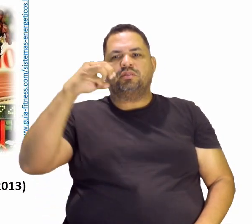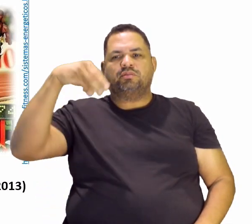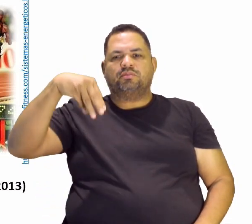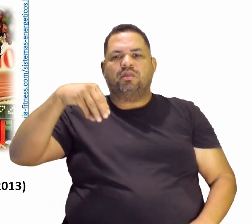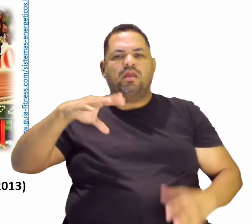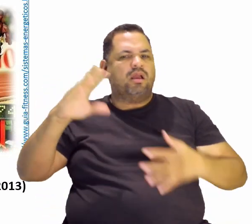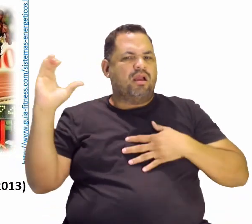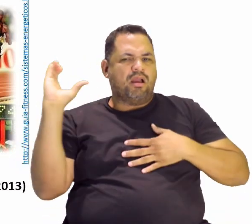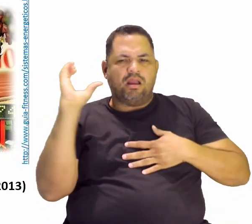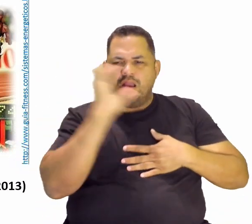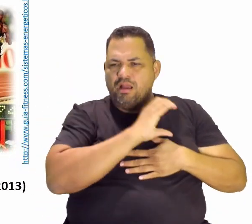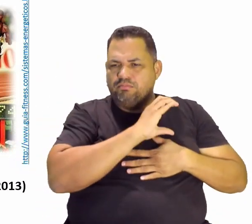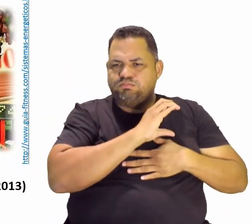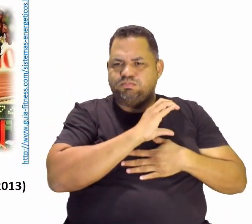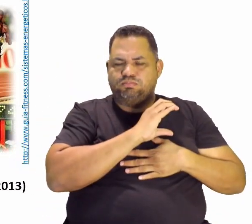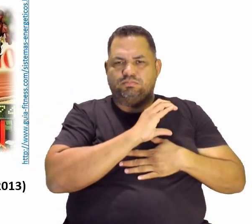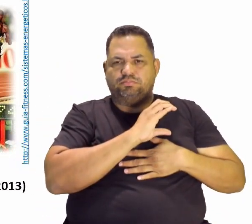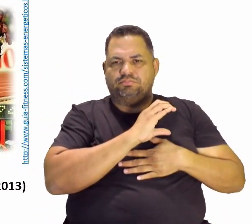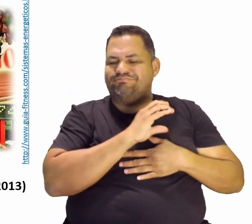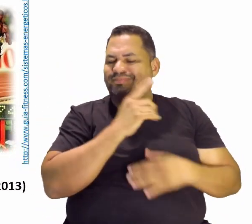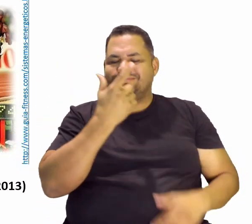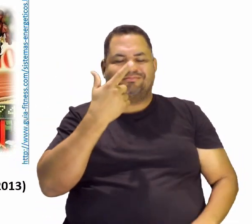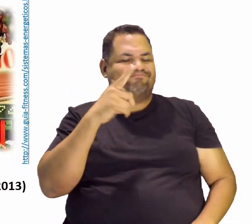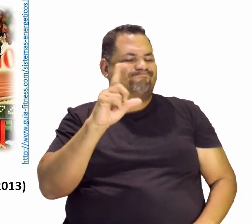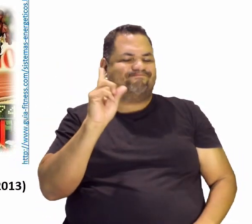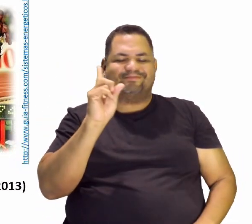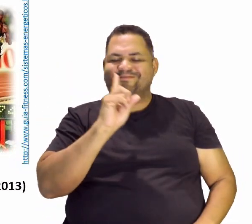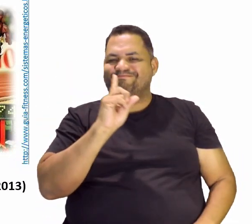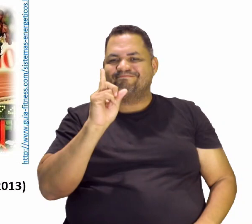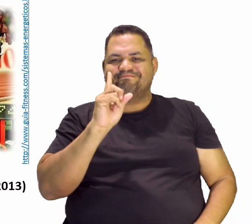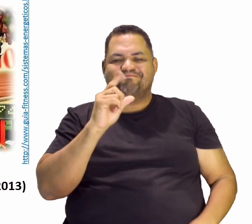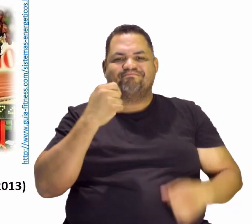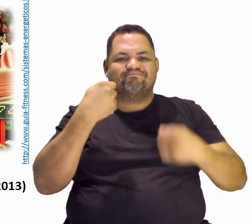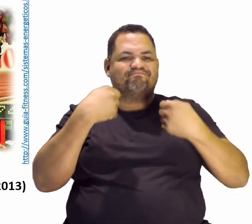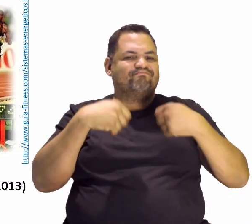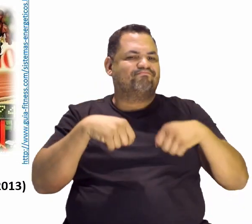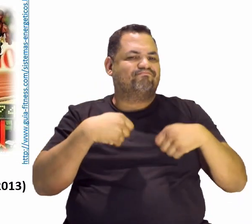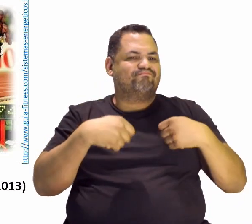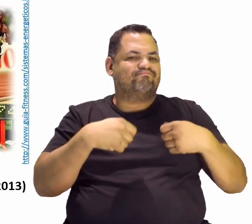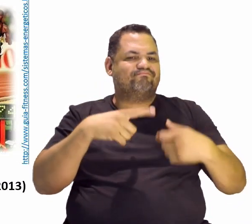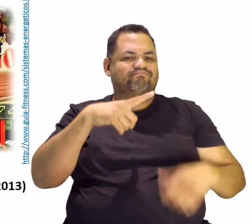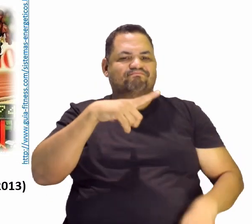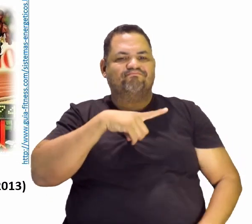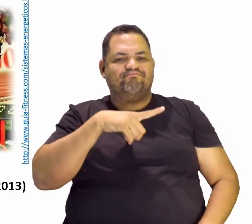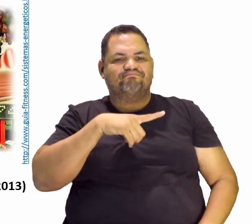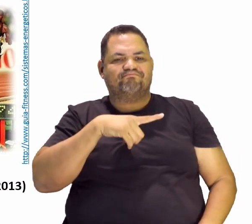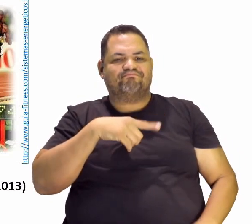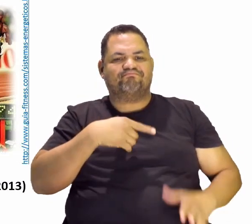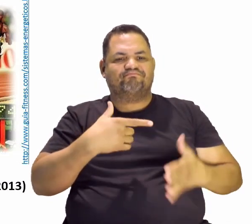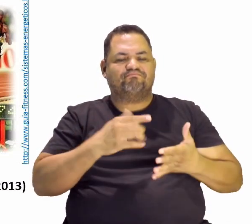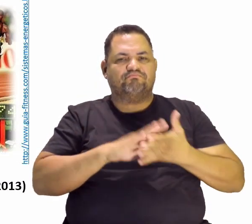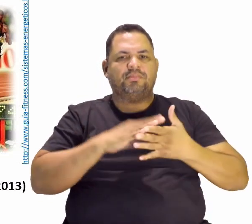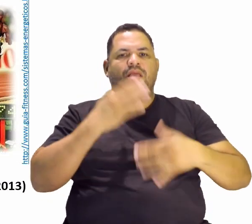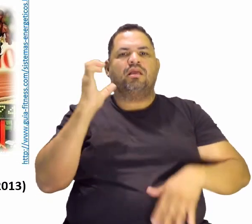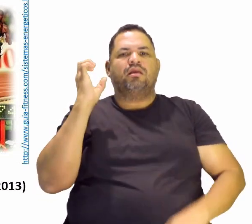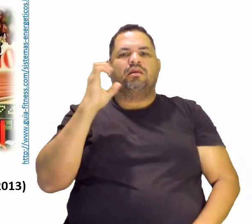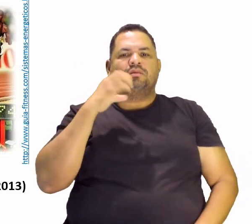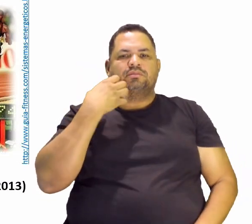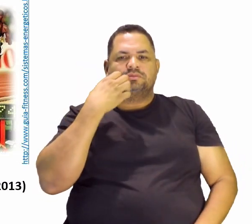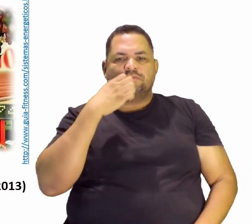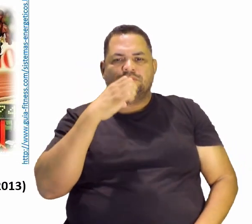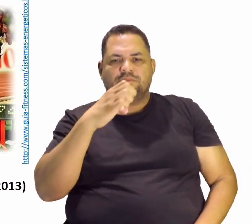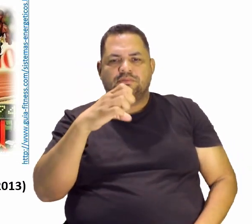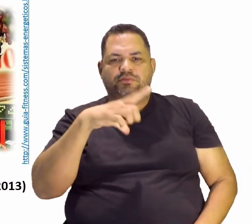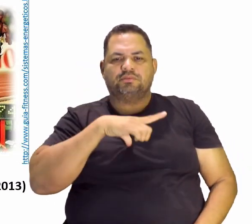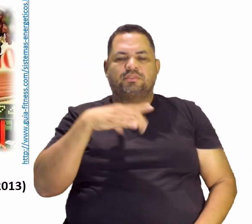explosiva. Você não consegue, né? Você precisa de ter aporte energético e precisa da presença